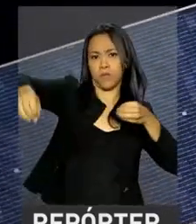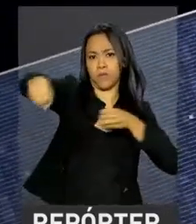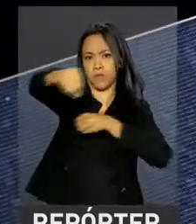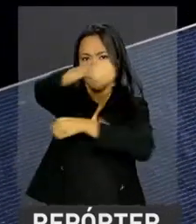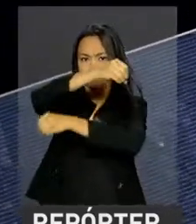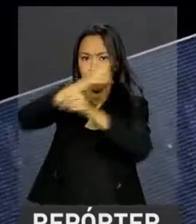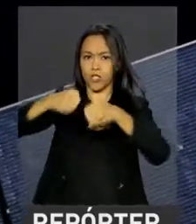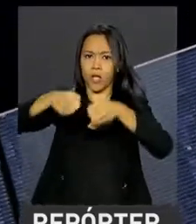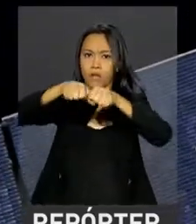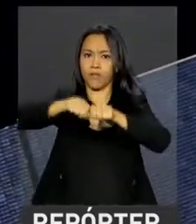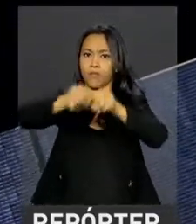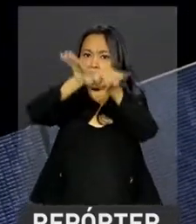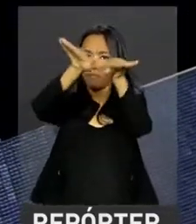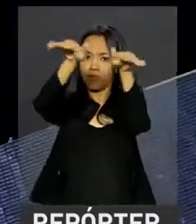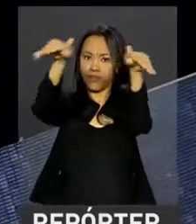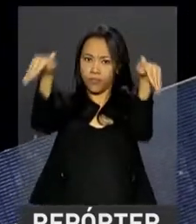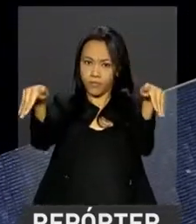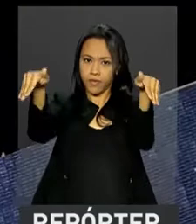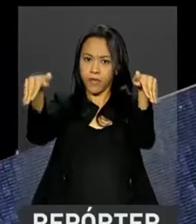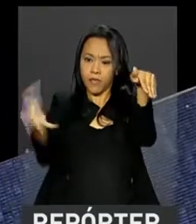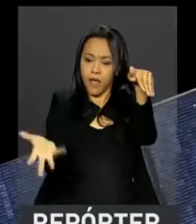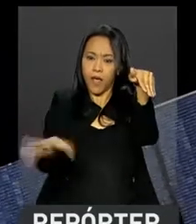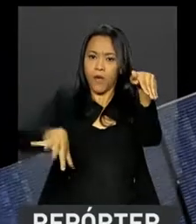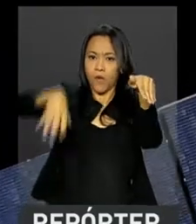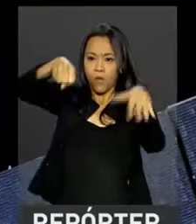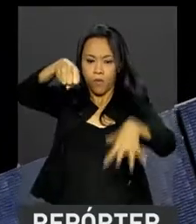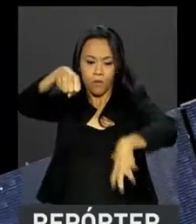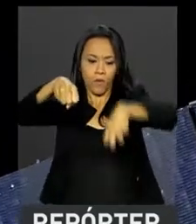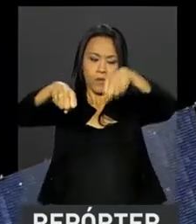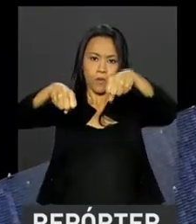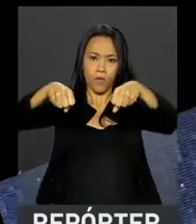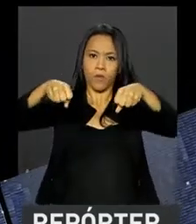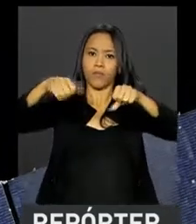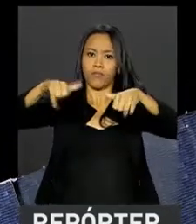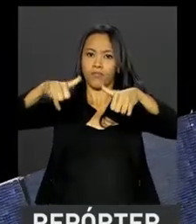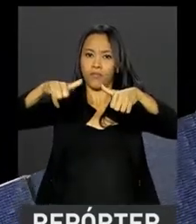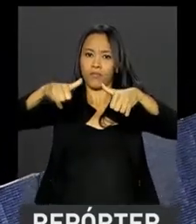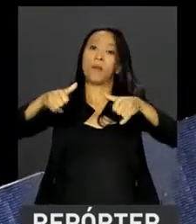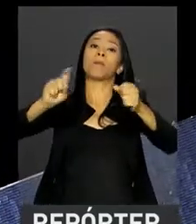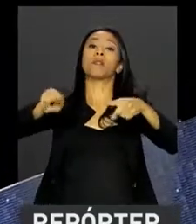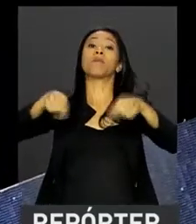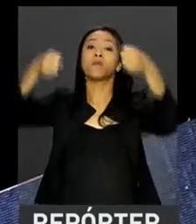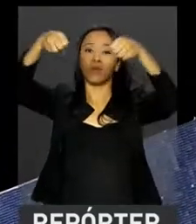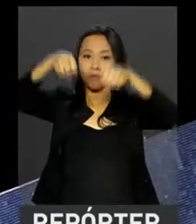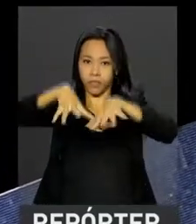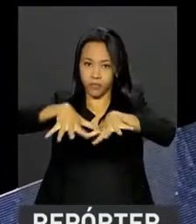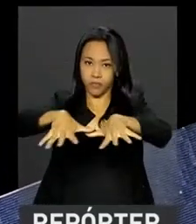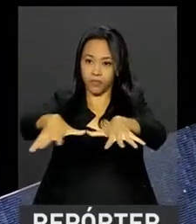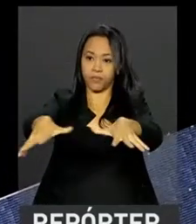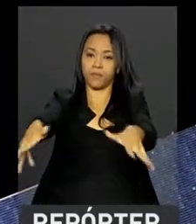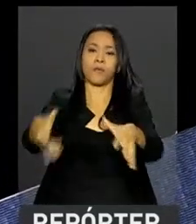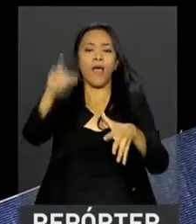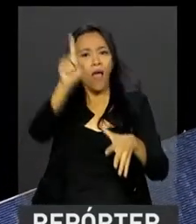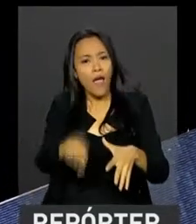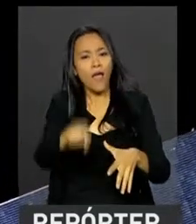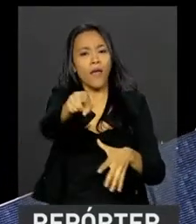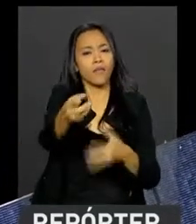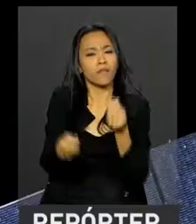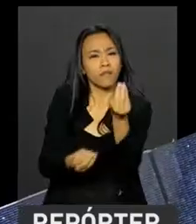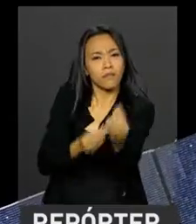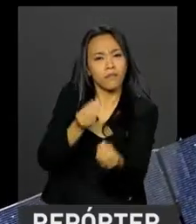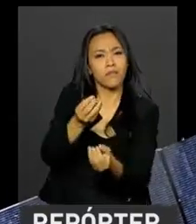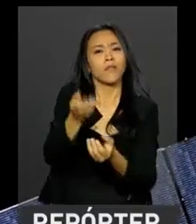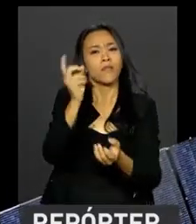já abriram lá em cima para carregar as baterias e manter o contato. São passos rumo à implementação do